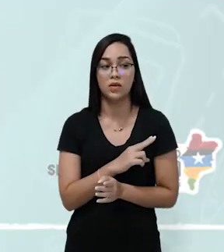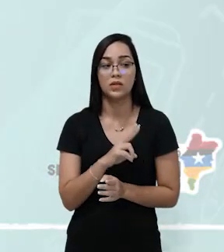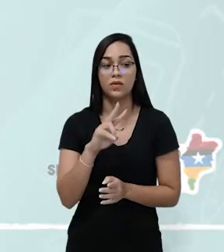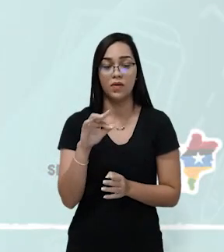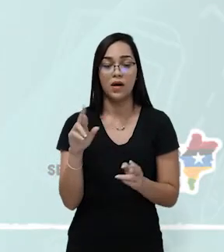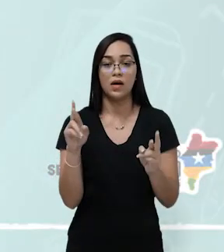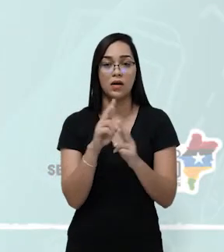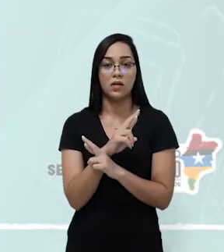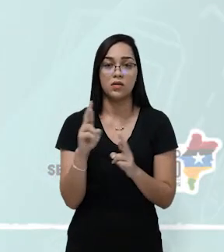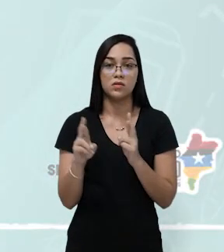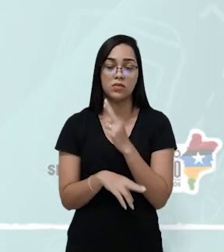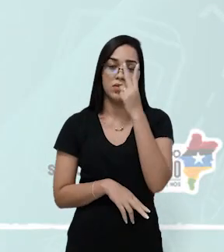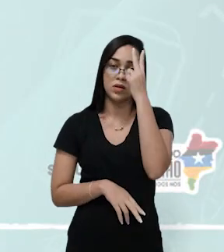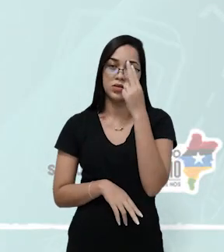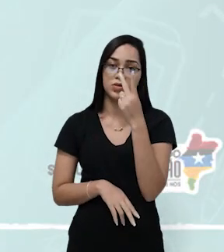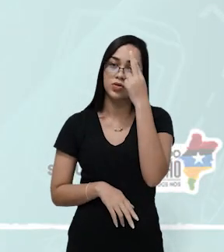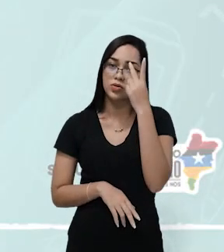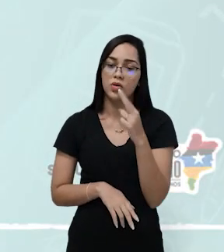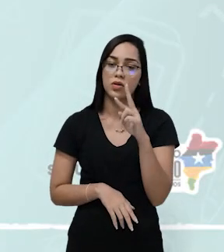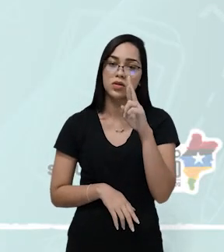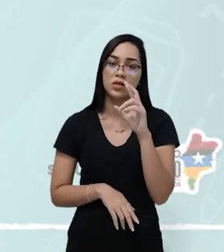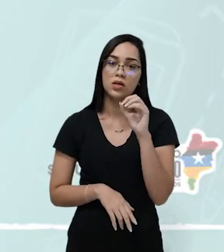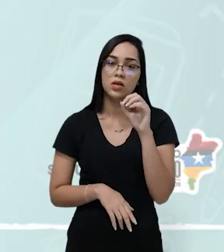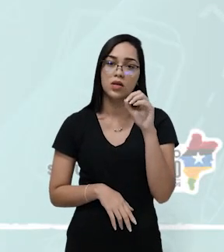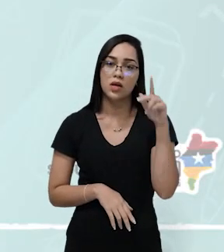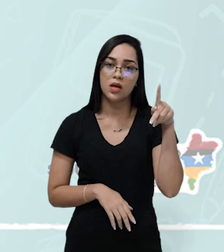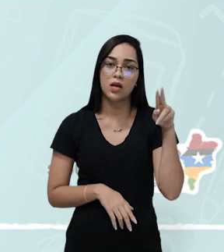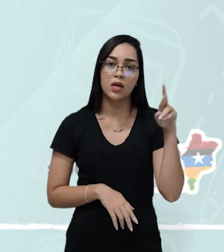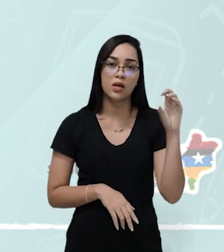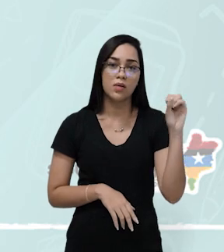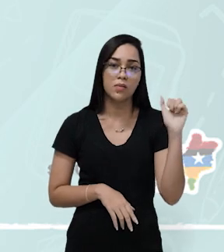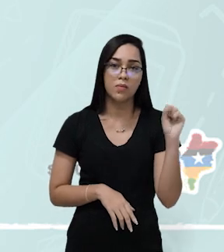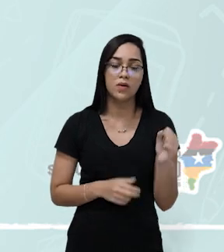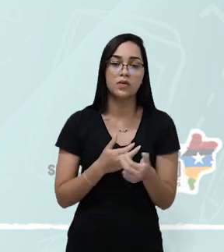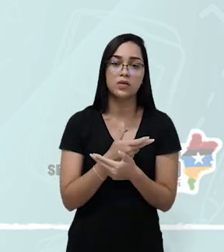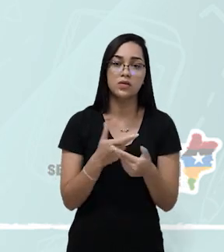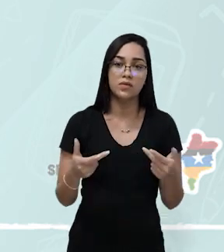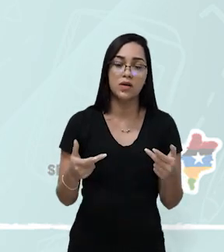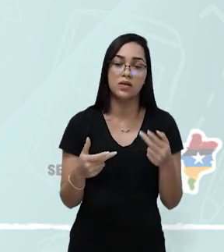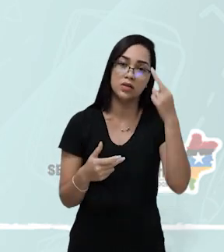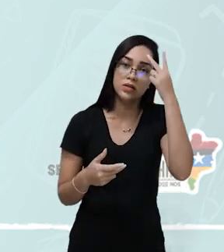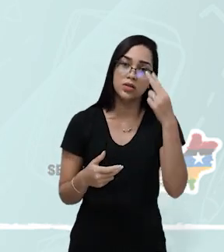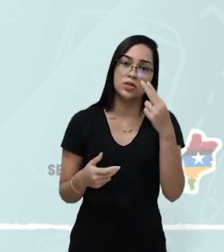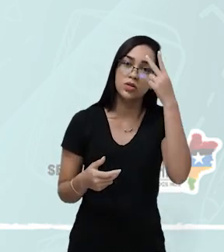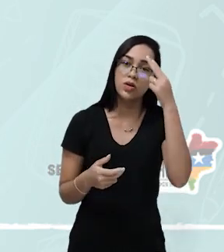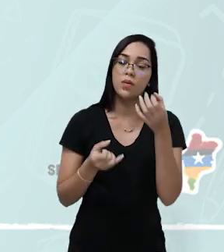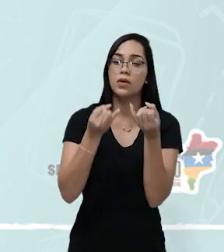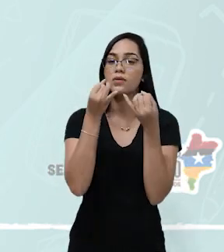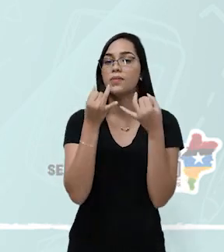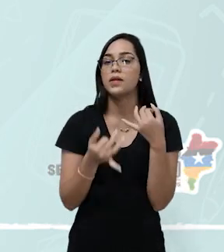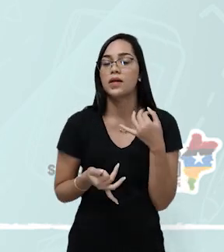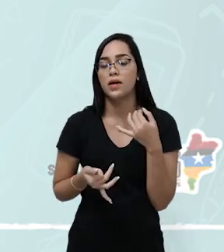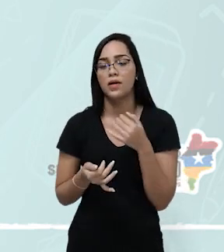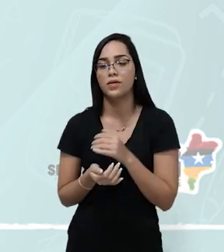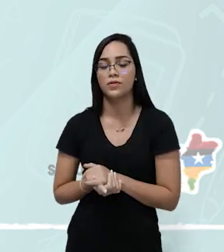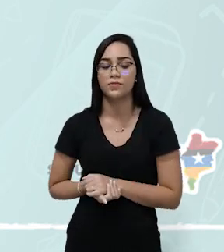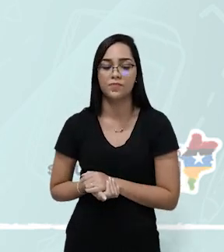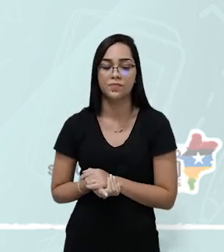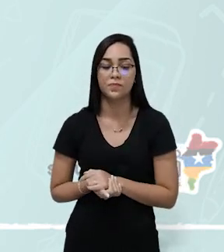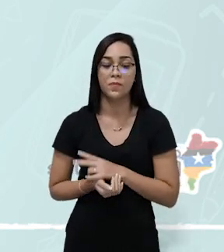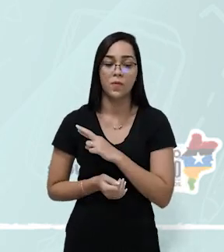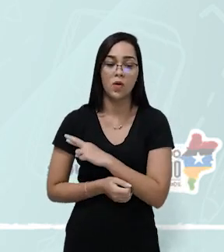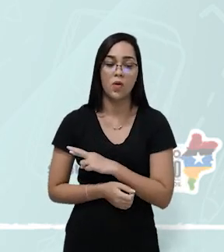se referir às histórias em prosa, organizada em diversas tramas para contar uma ideia principal.